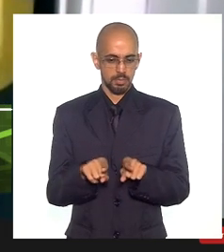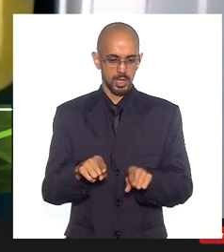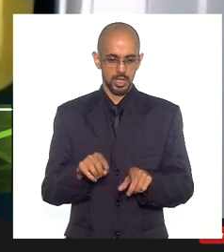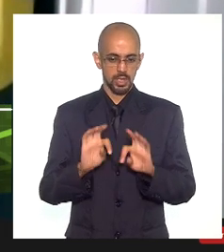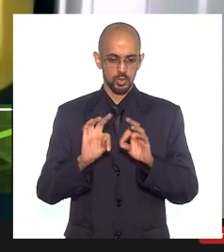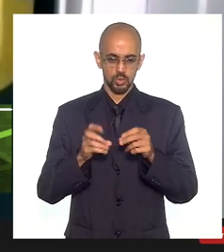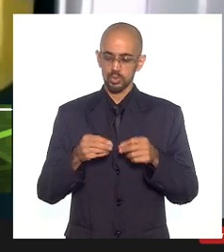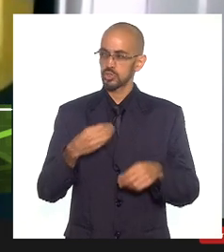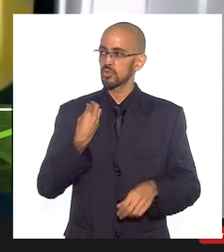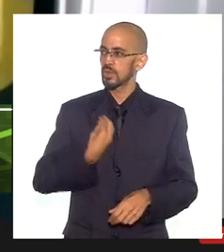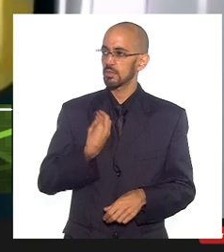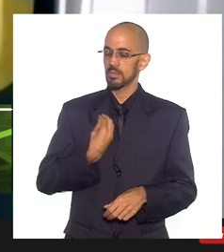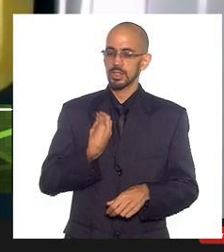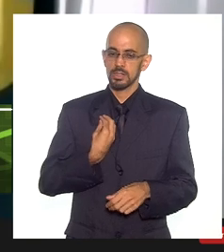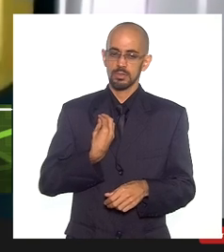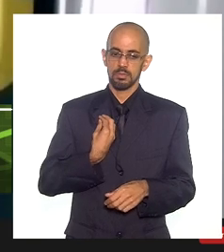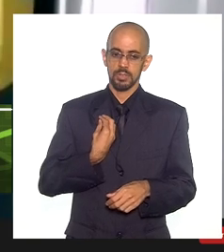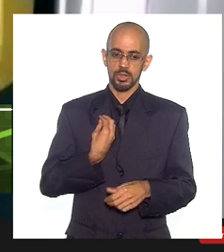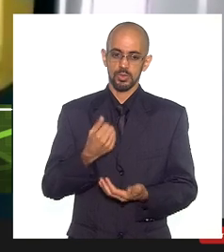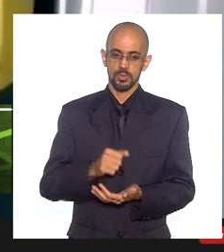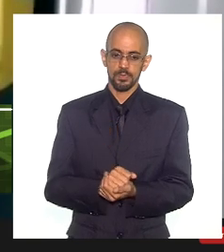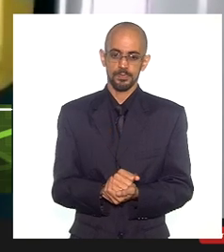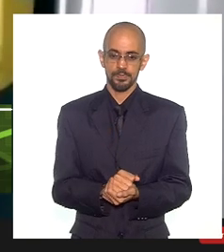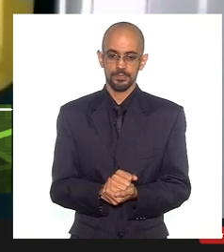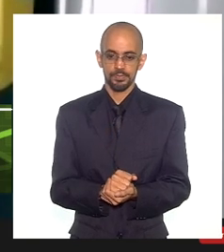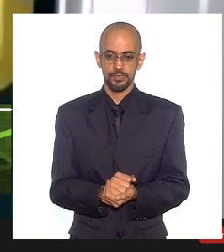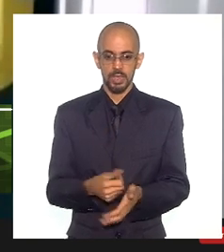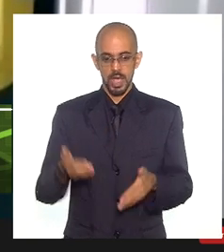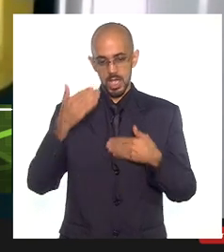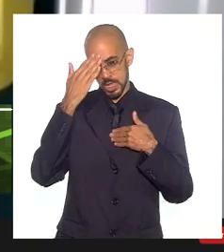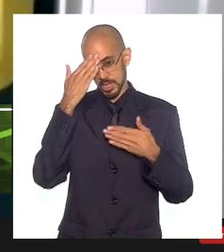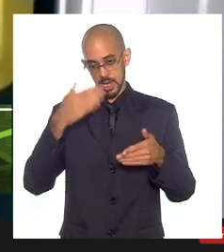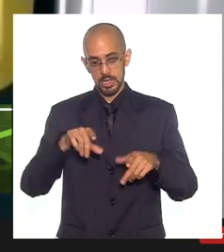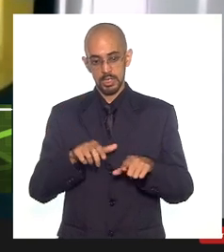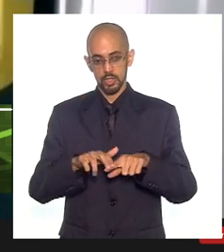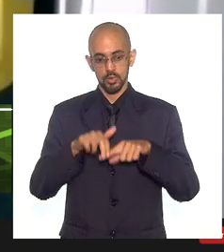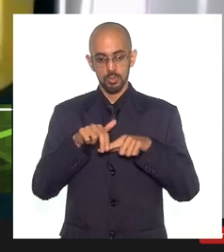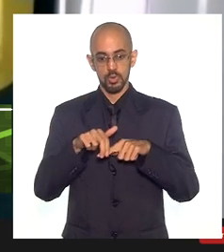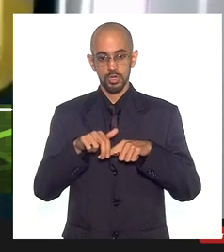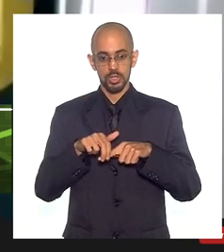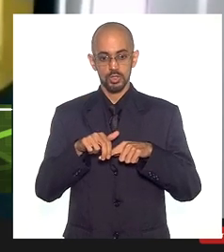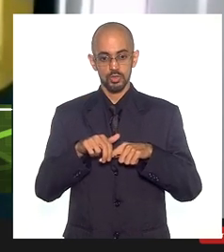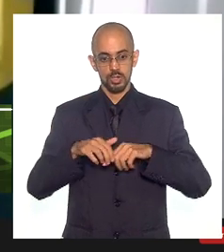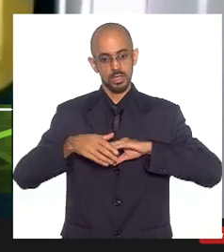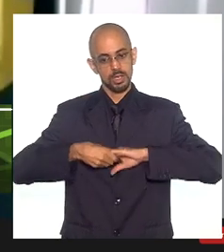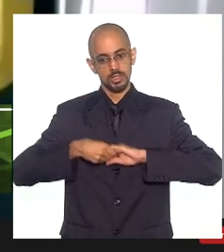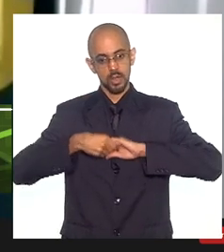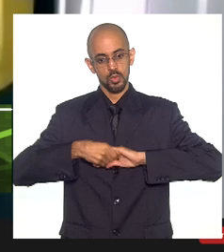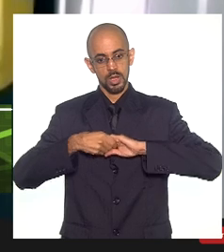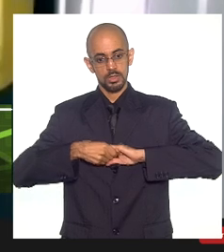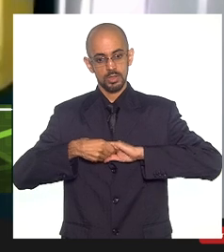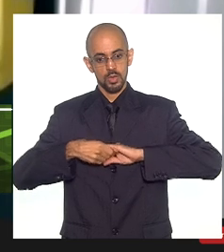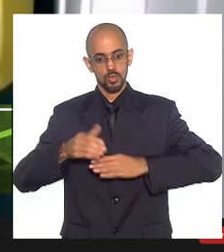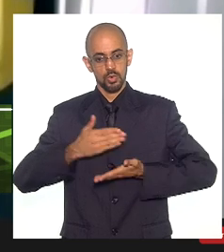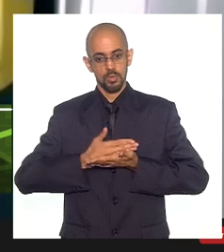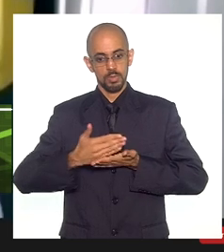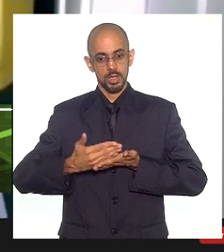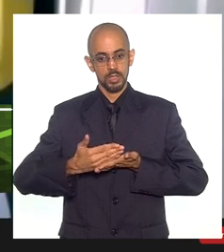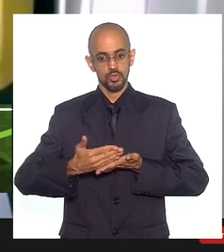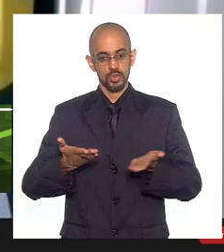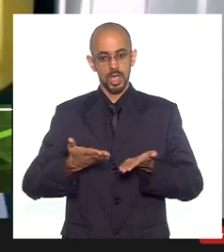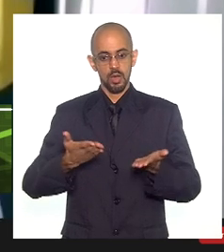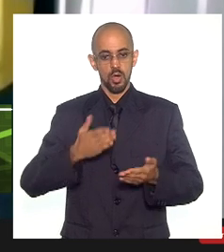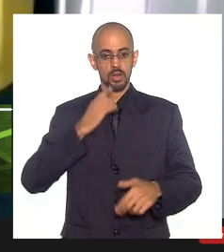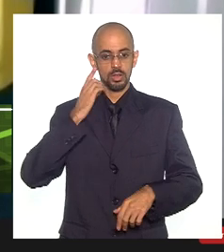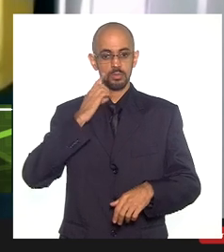participando da nossa audiência. Eu agradeço, portanto, faço essa saudação inicial, faço a palavra ao deputado Flávio